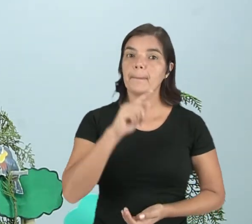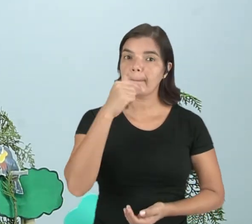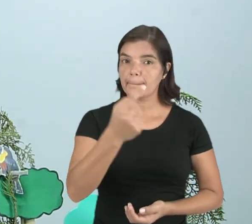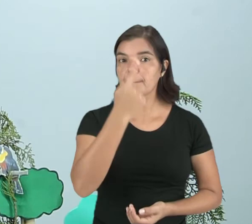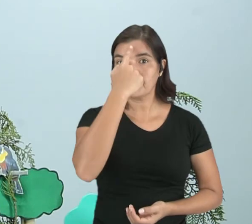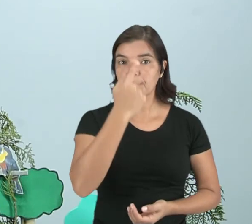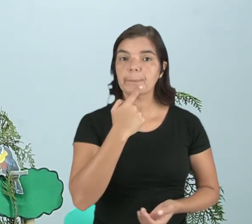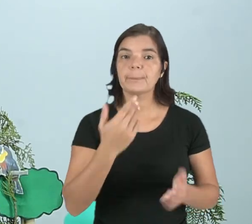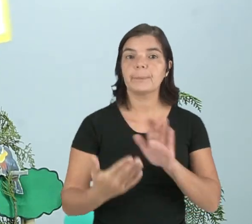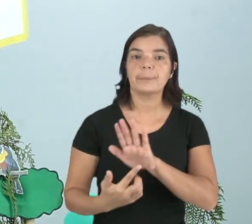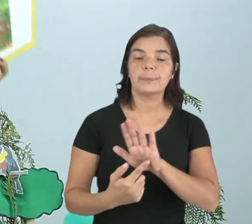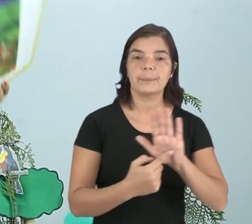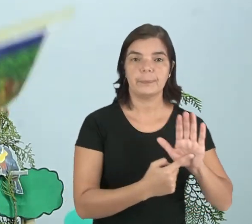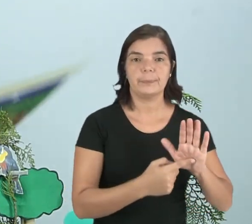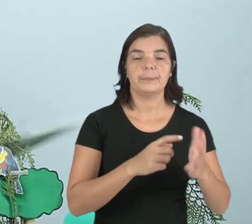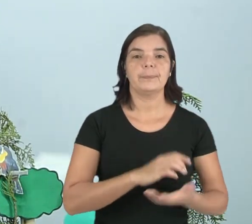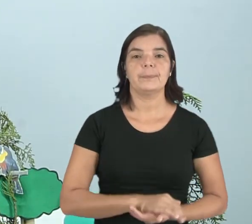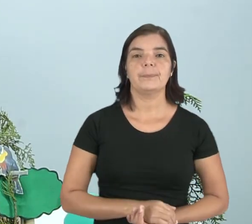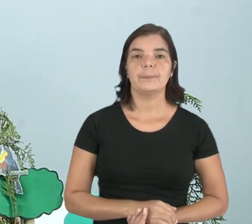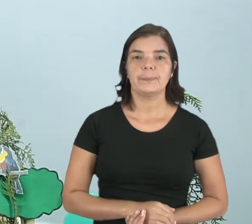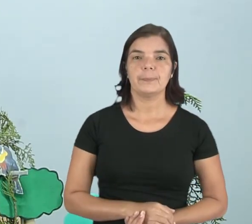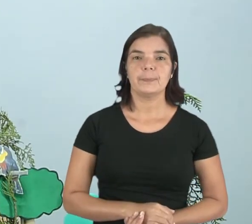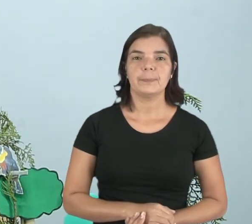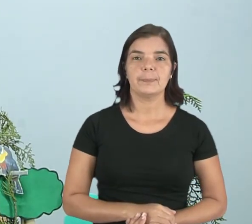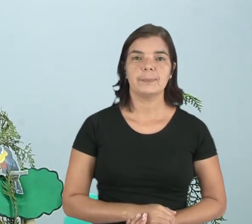outra imagem para vocês.